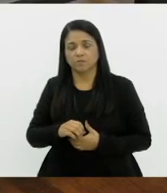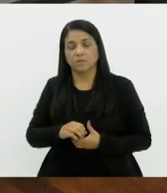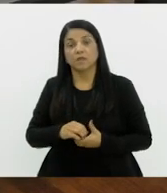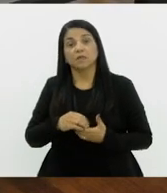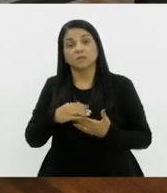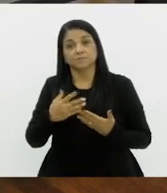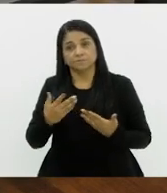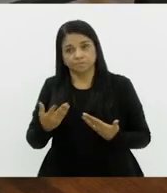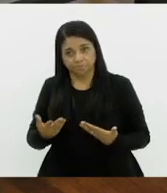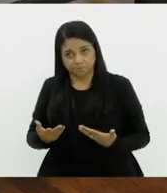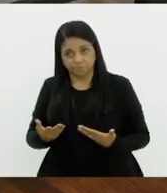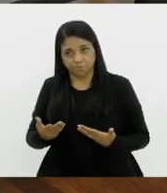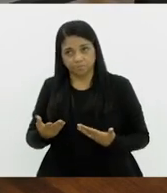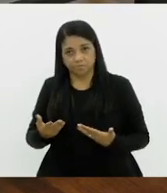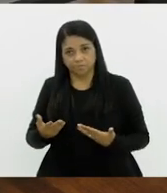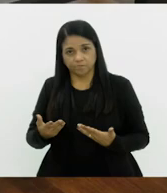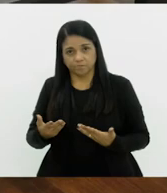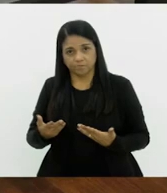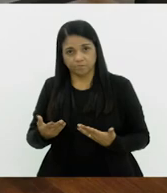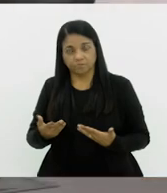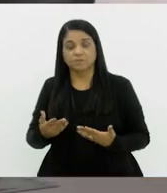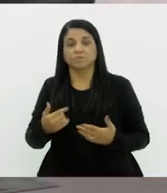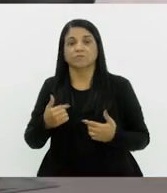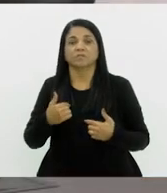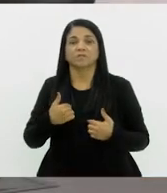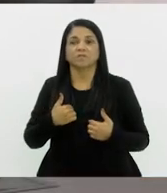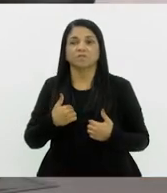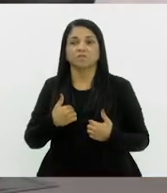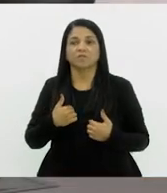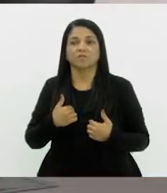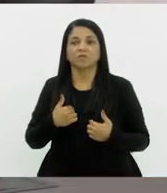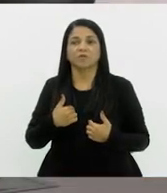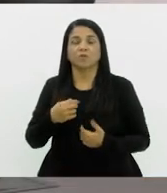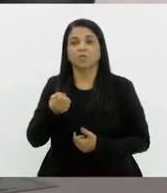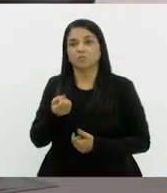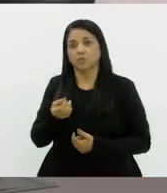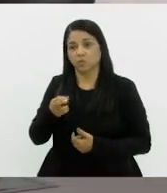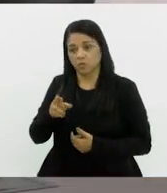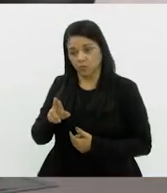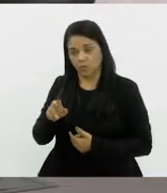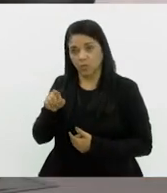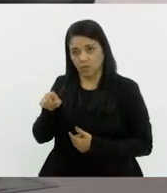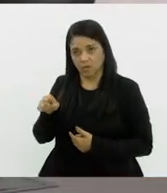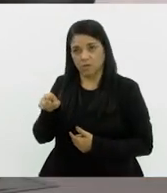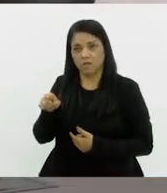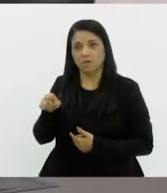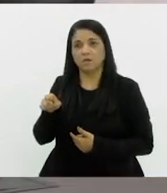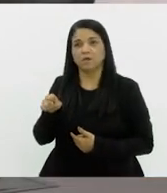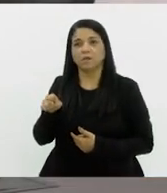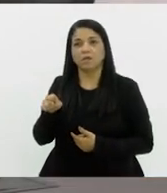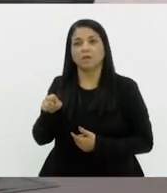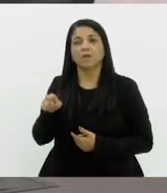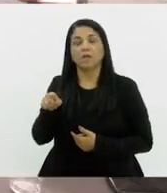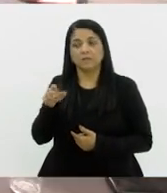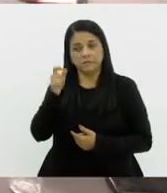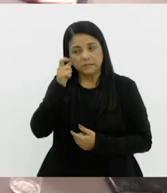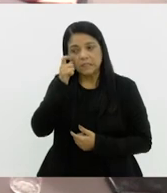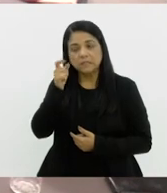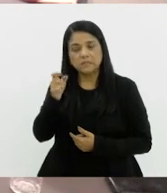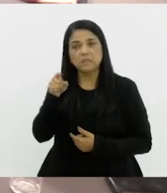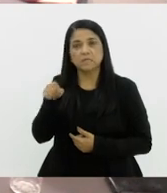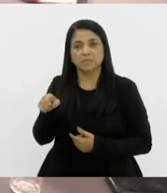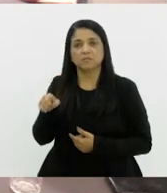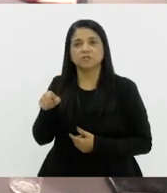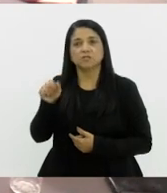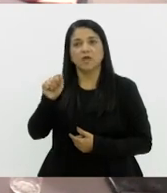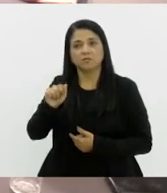Então, nós vamos. Então, eu acho que o doutor colocou, por exemplo, essa questão, eu achei até interessante. O doutor